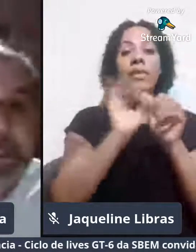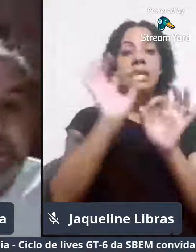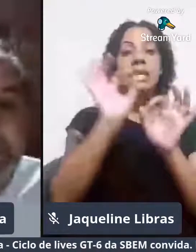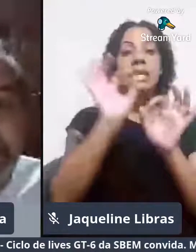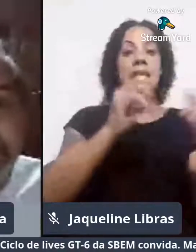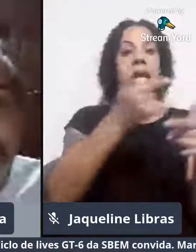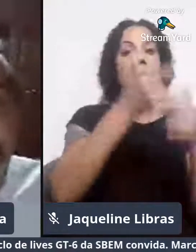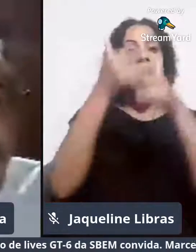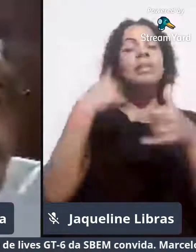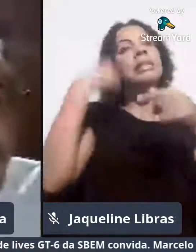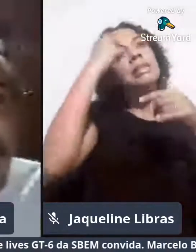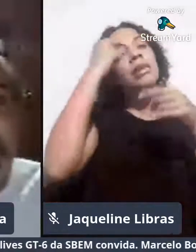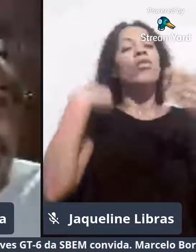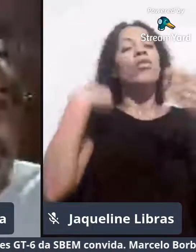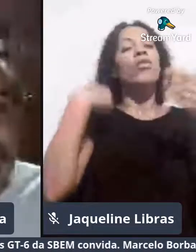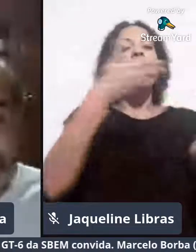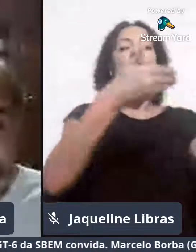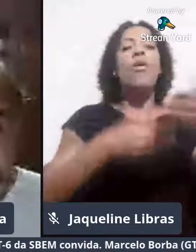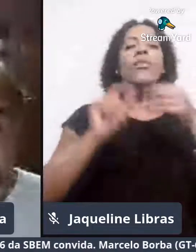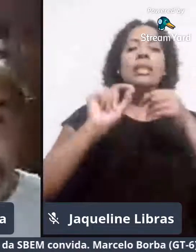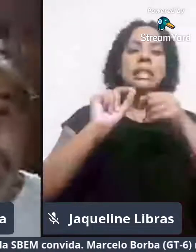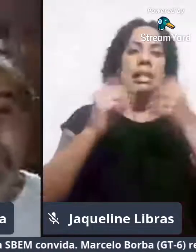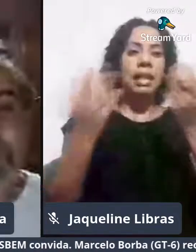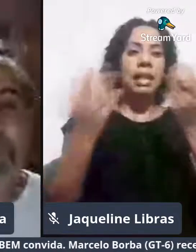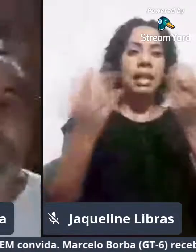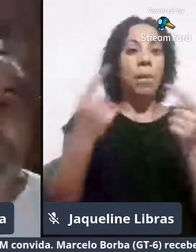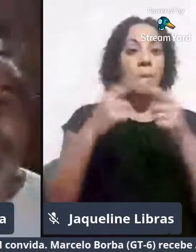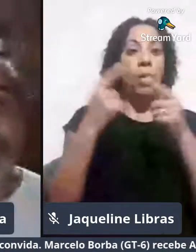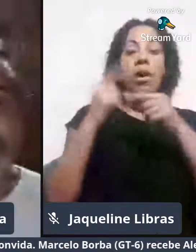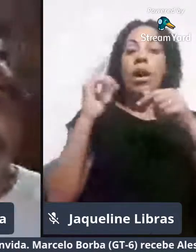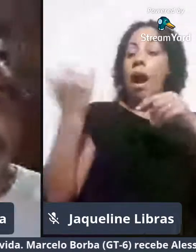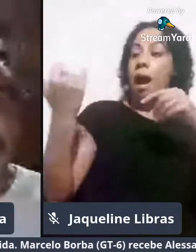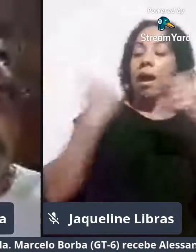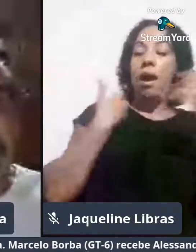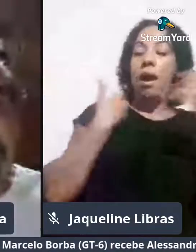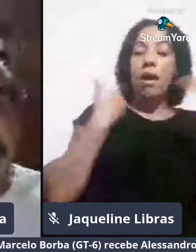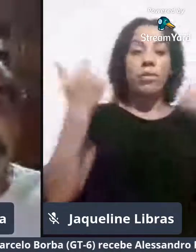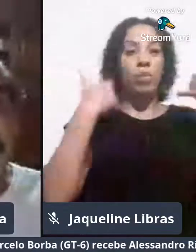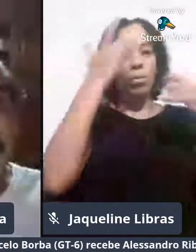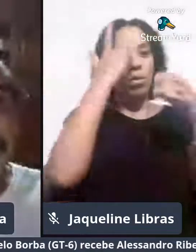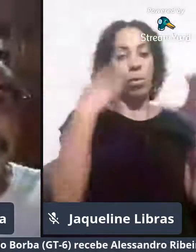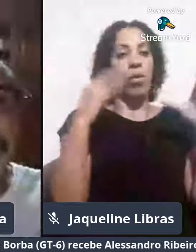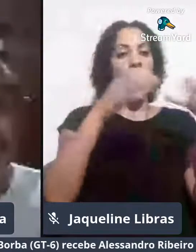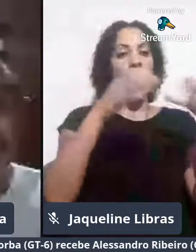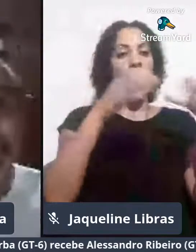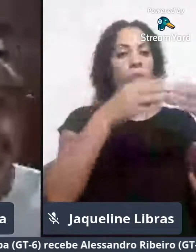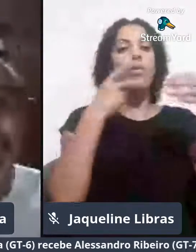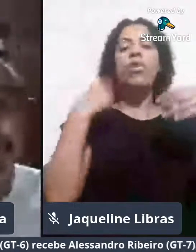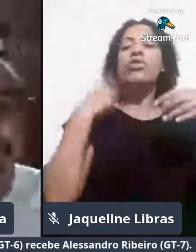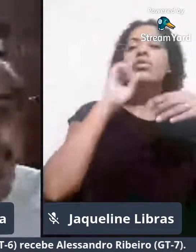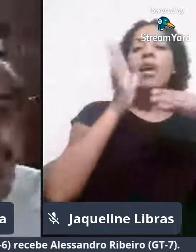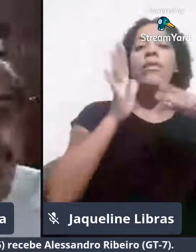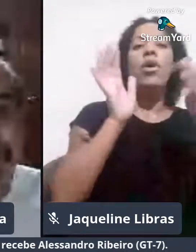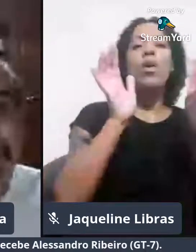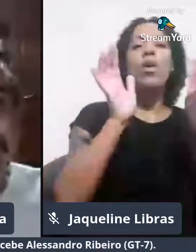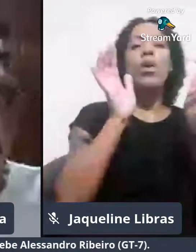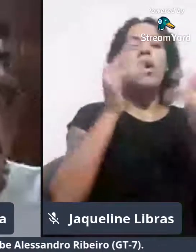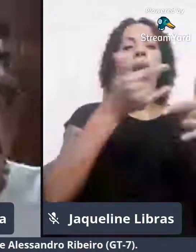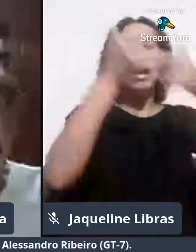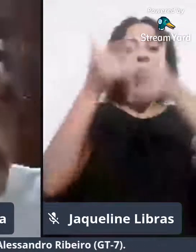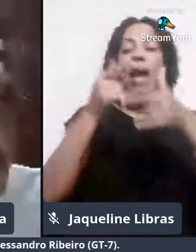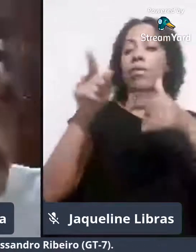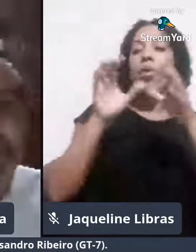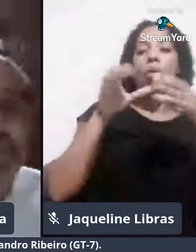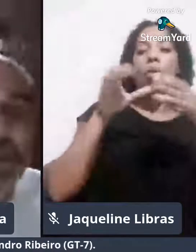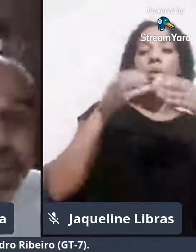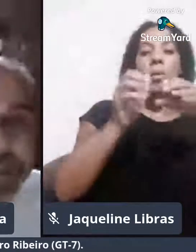convidar? Poxa, tinha acabado de me dizer, pessoas do meu grupo, tinha visto uma live com pessoas do grupo do Alessandro